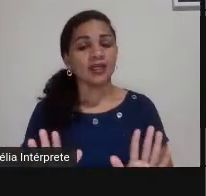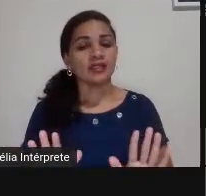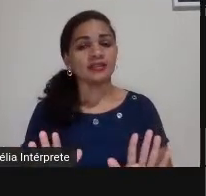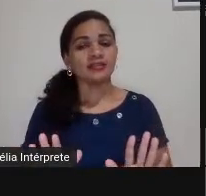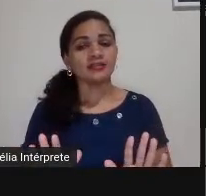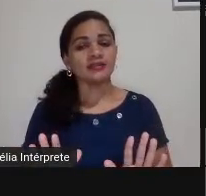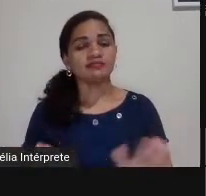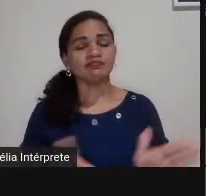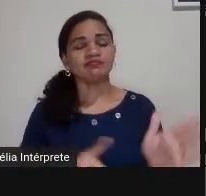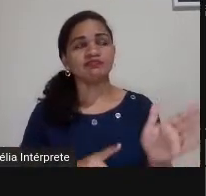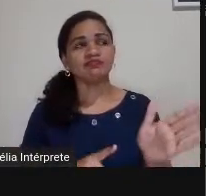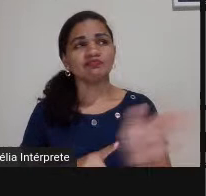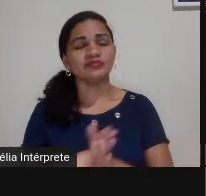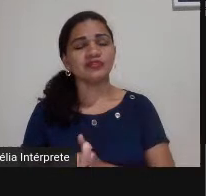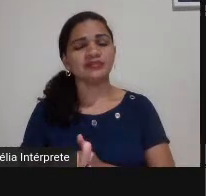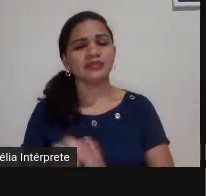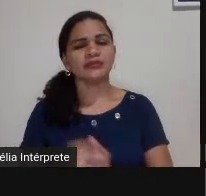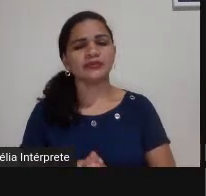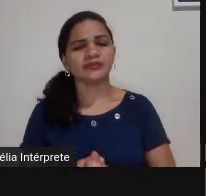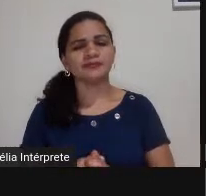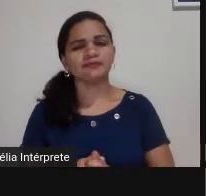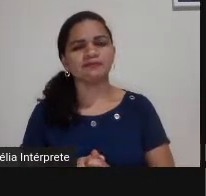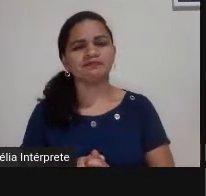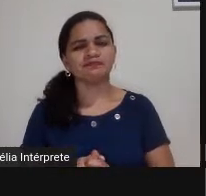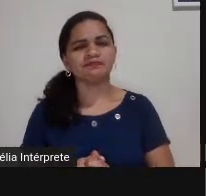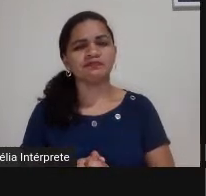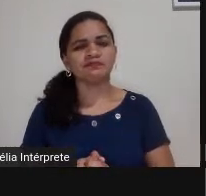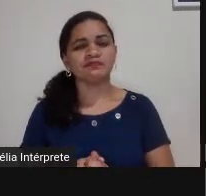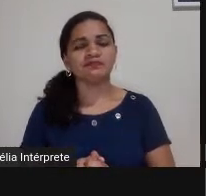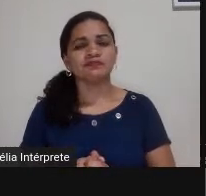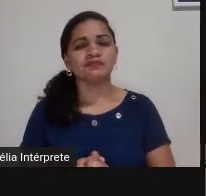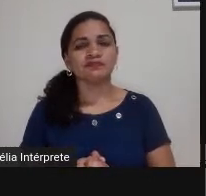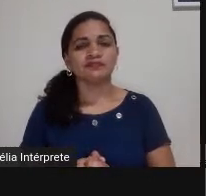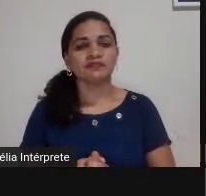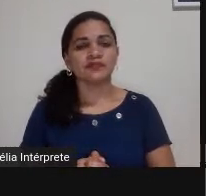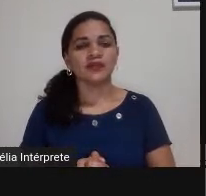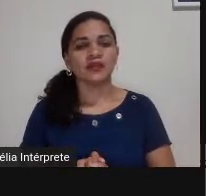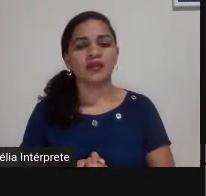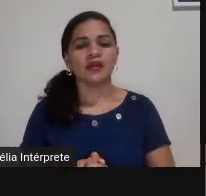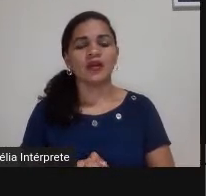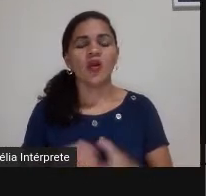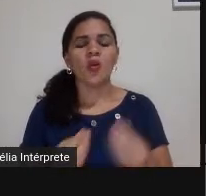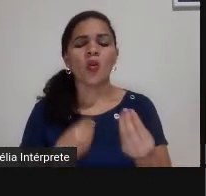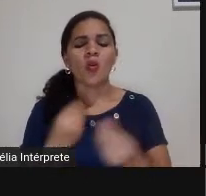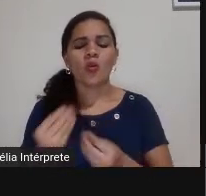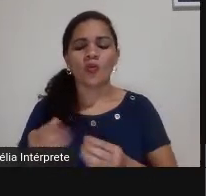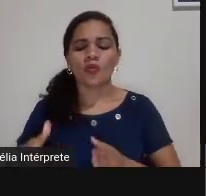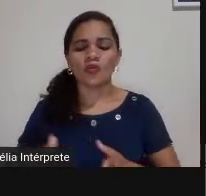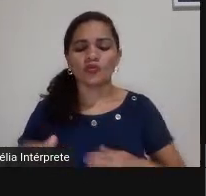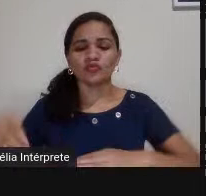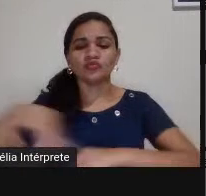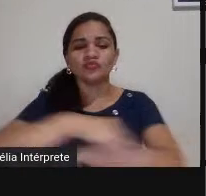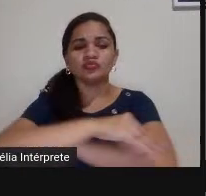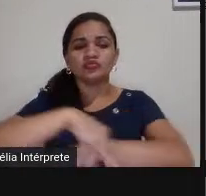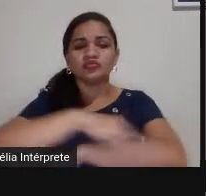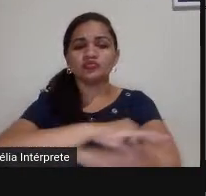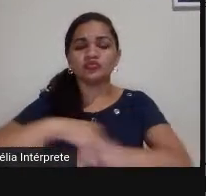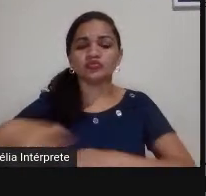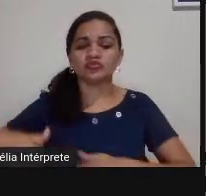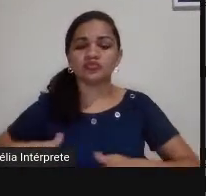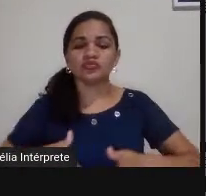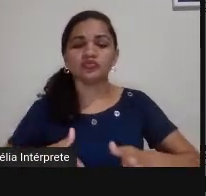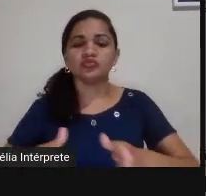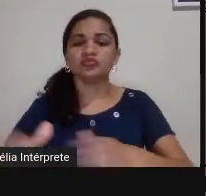é Diego afinal de contas uma ferrovia dessa daí ela